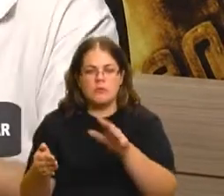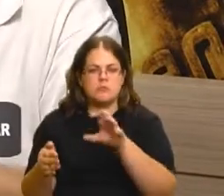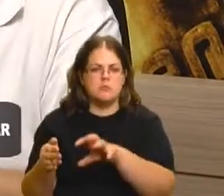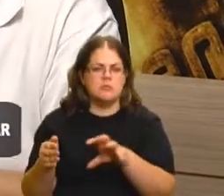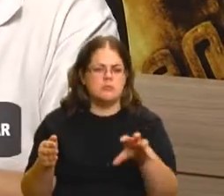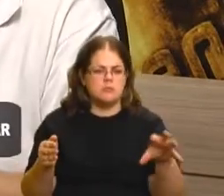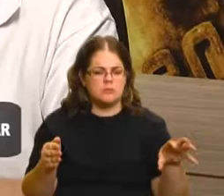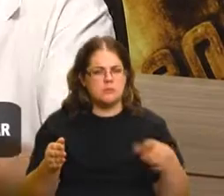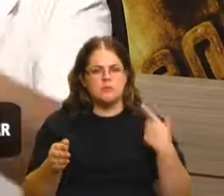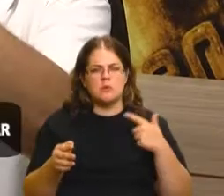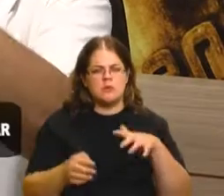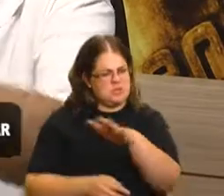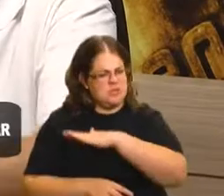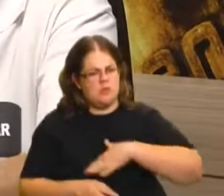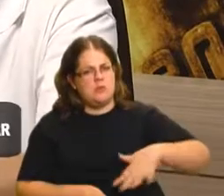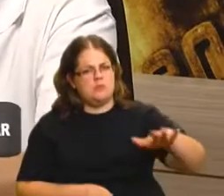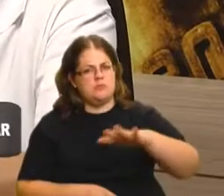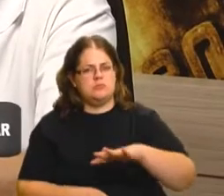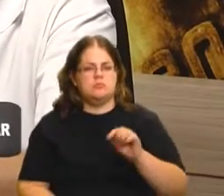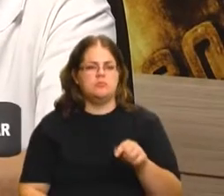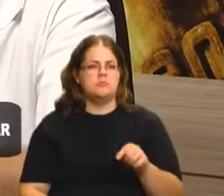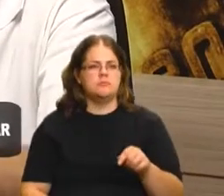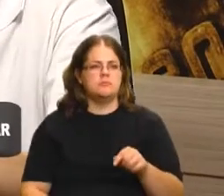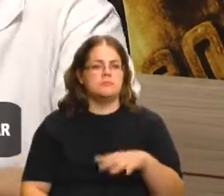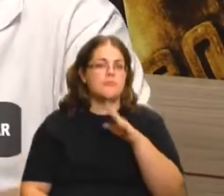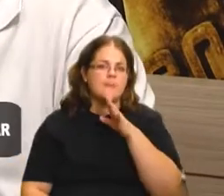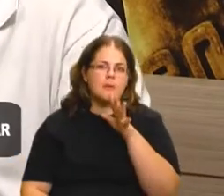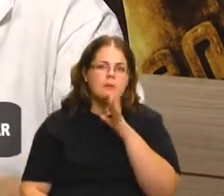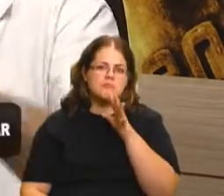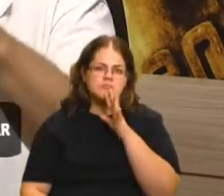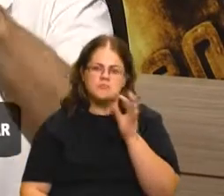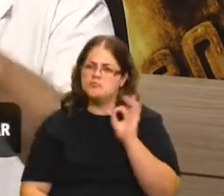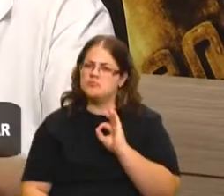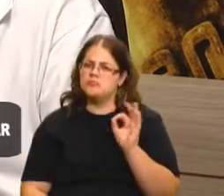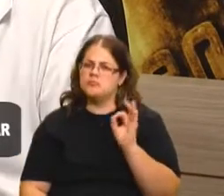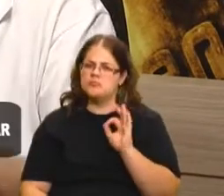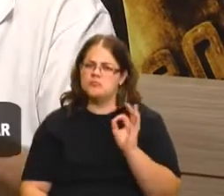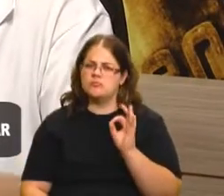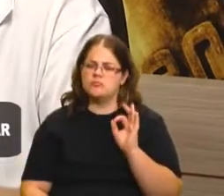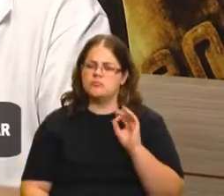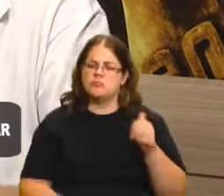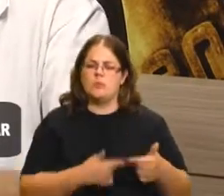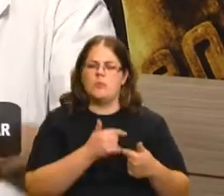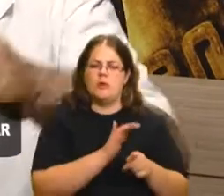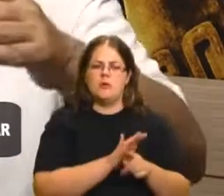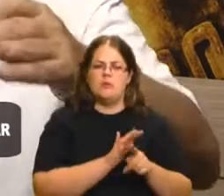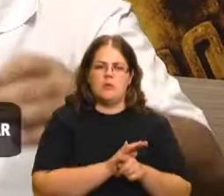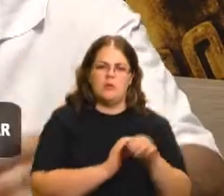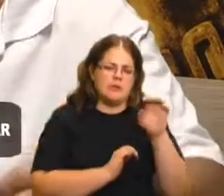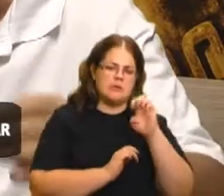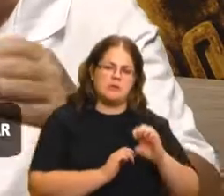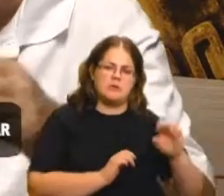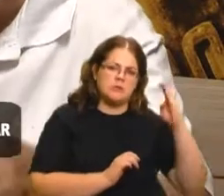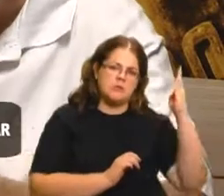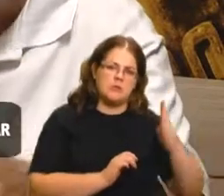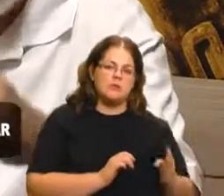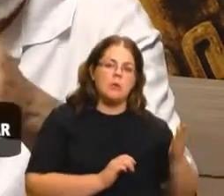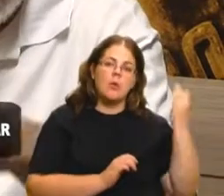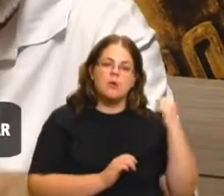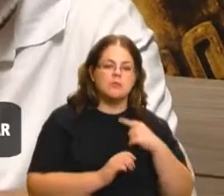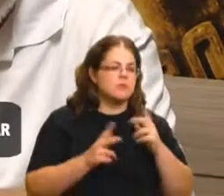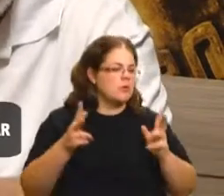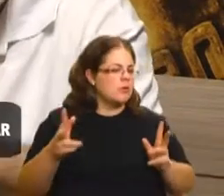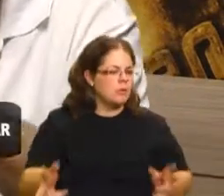público indiferenciado, ela não tem um alvo específico. Não conheço nenhuma ação da esquerda brasileira